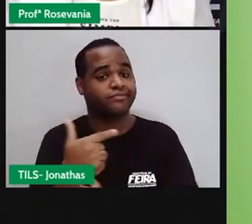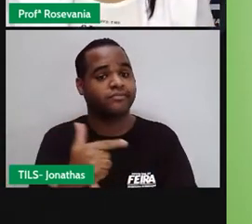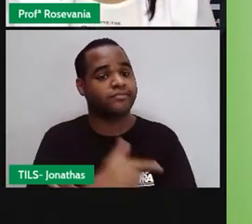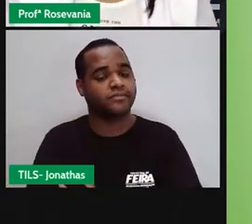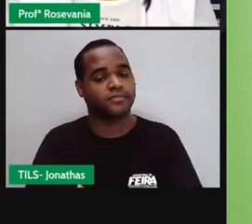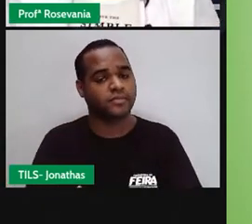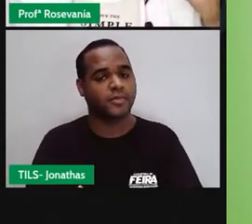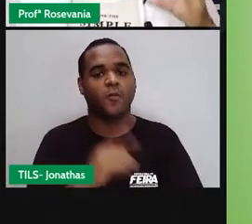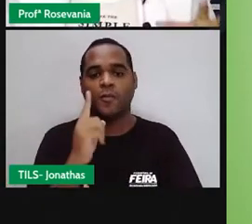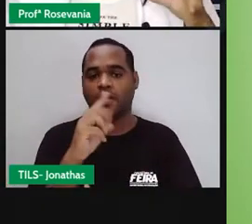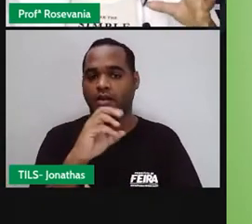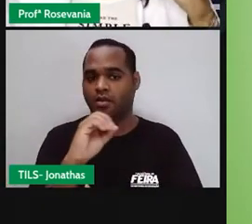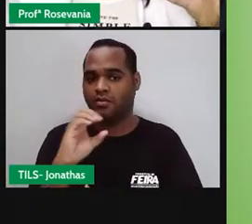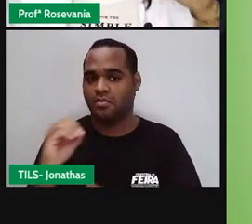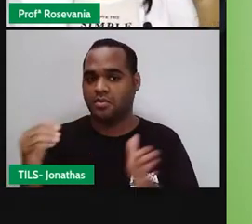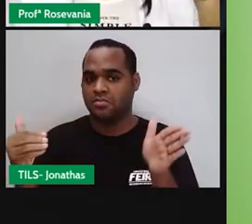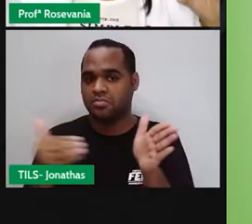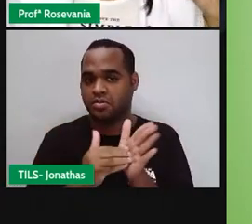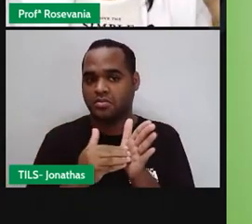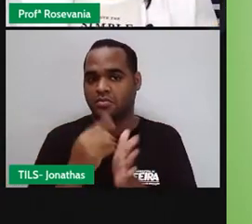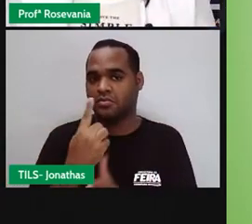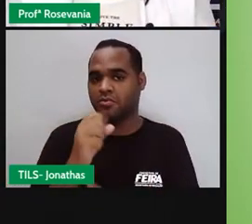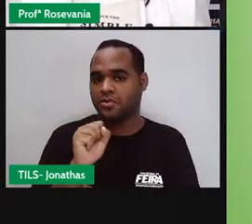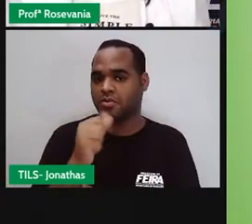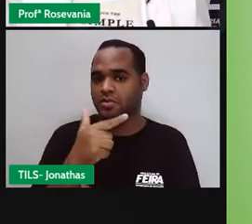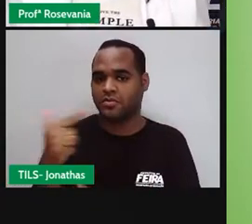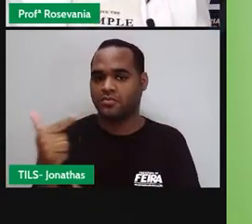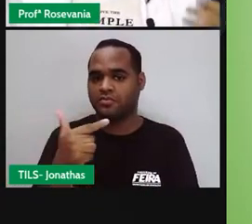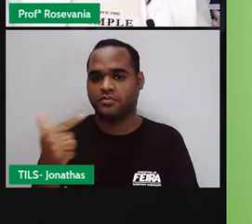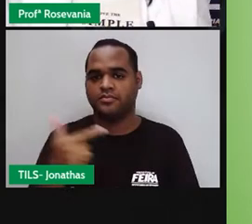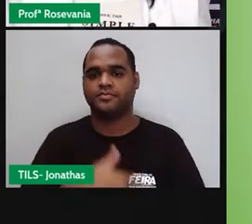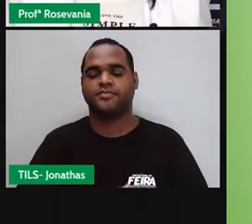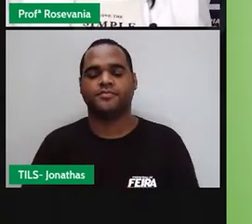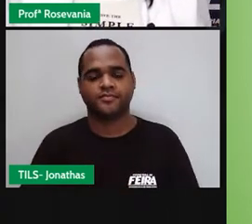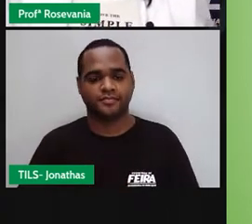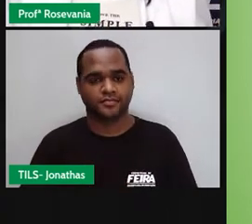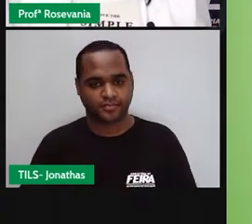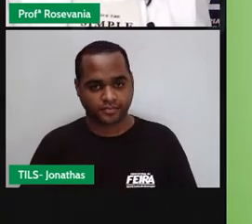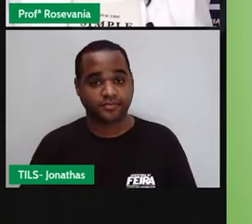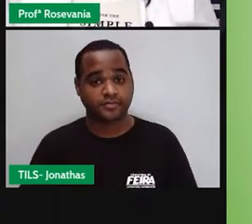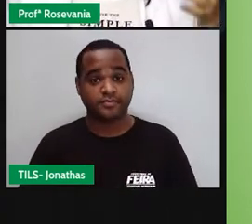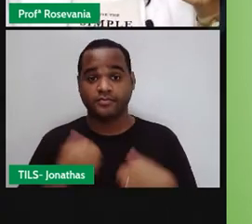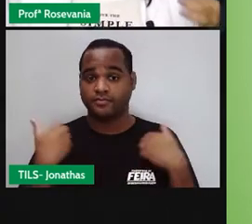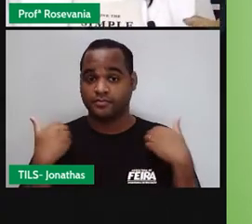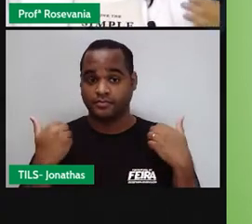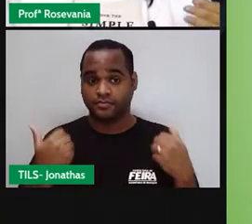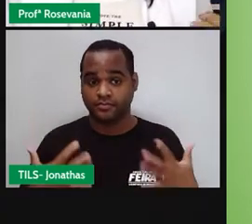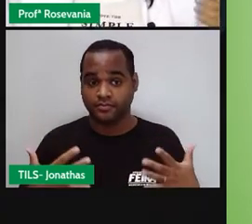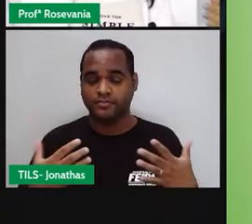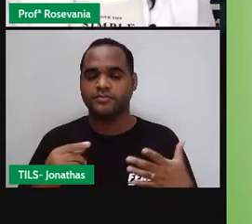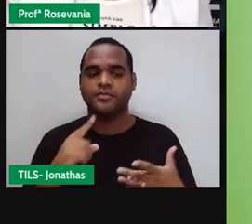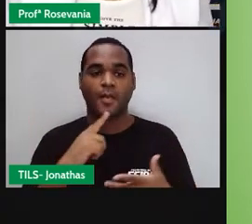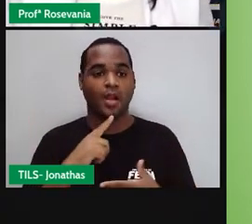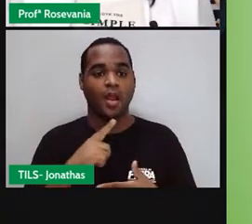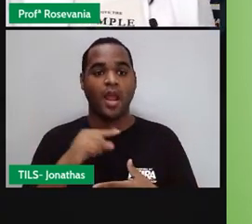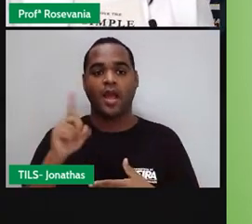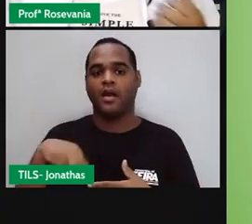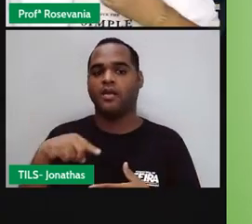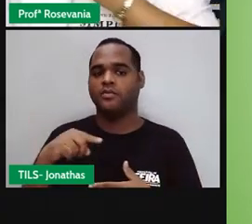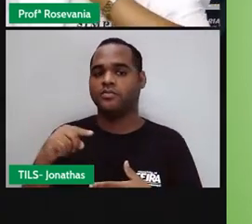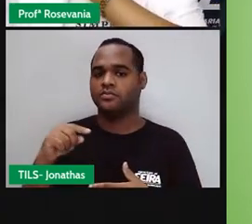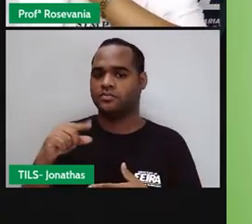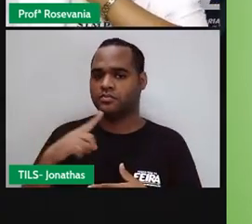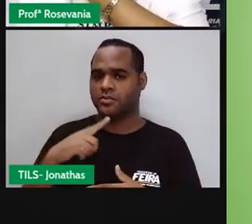De 1500 a 1822, não houve. Aí o que que acontece? A metrópole proibia